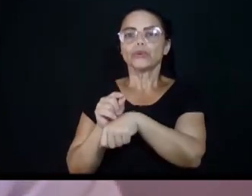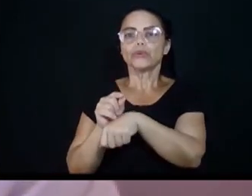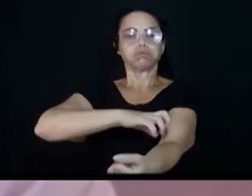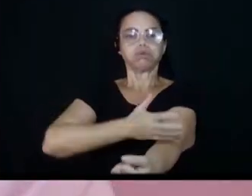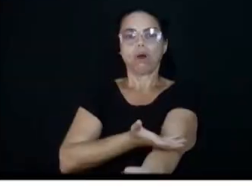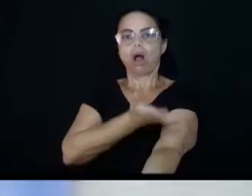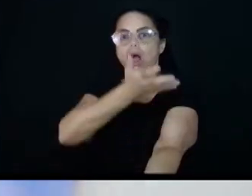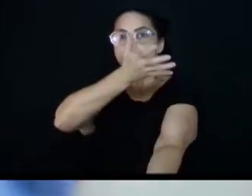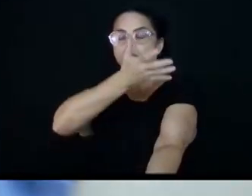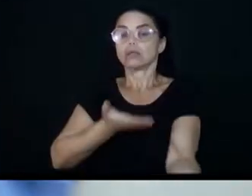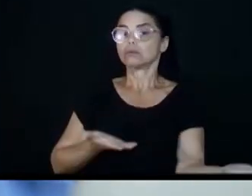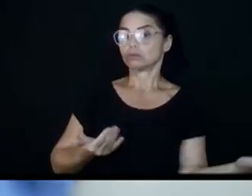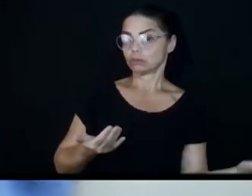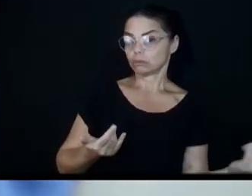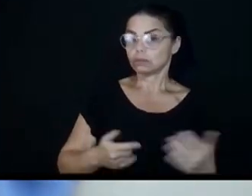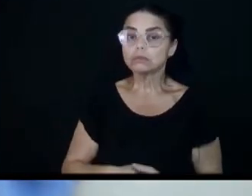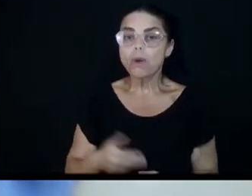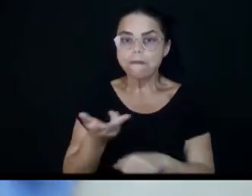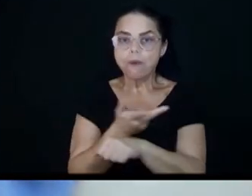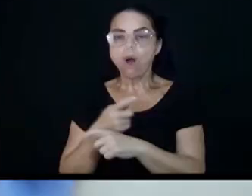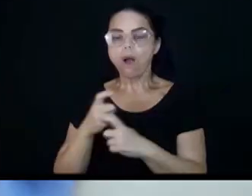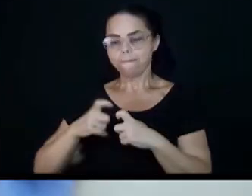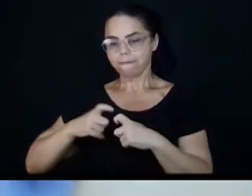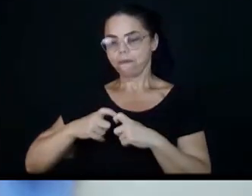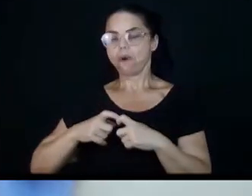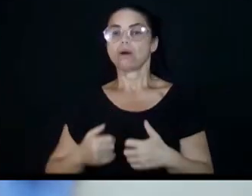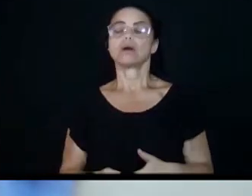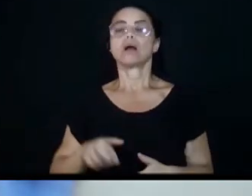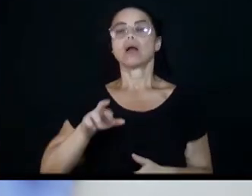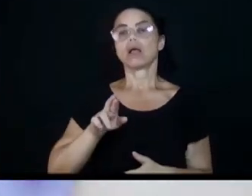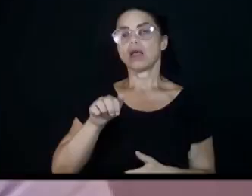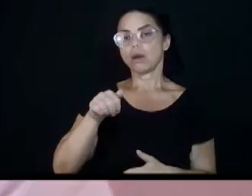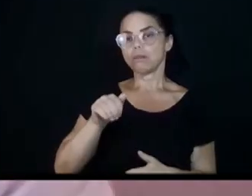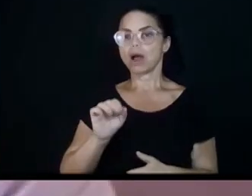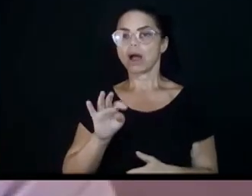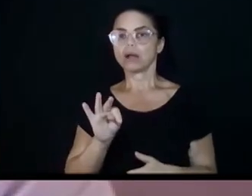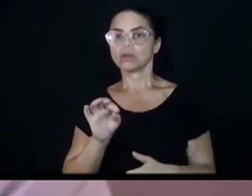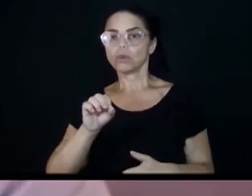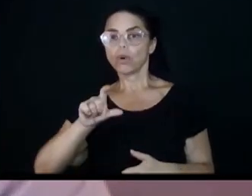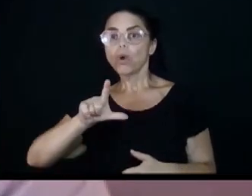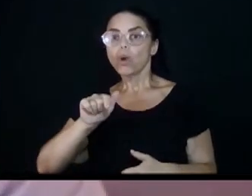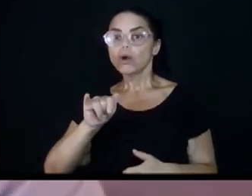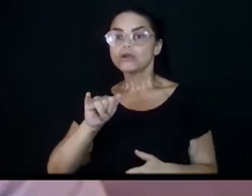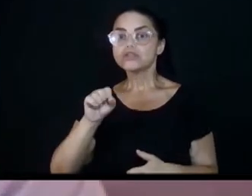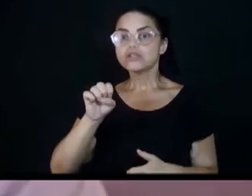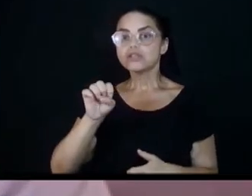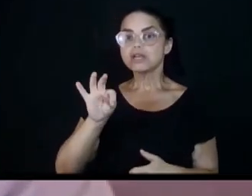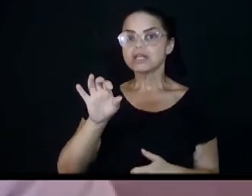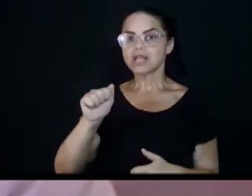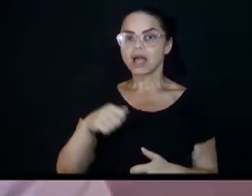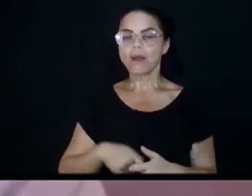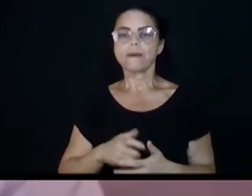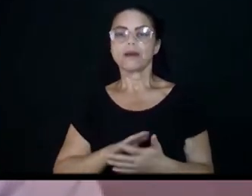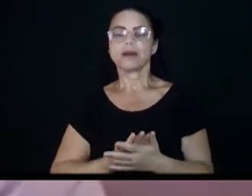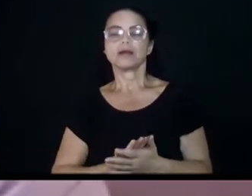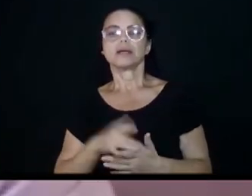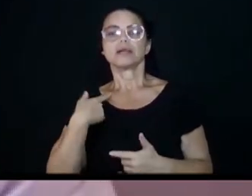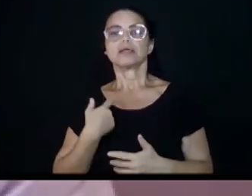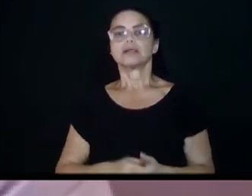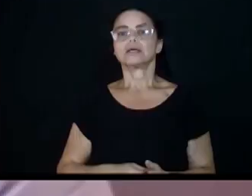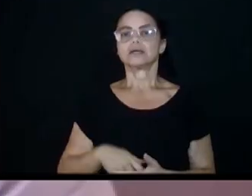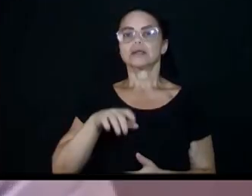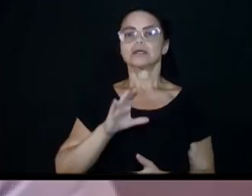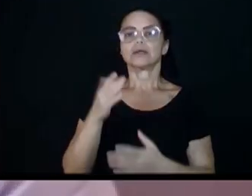jovens, então que procure um reumatologista, porque pode estar diante dessa doença chamada lúpus eritematoso